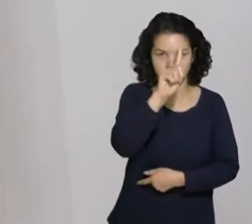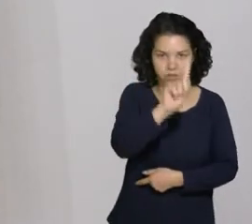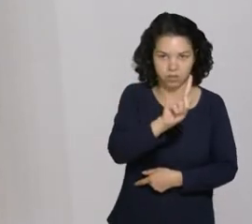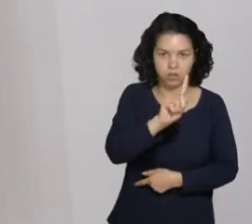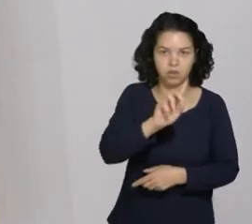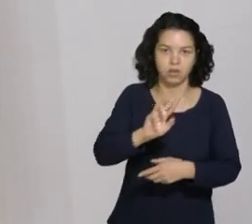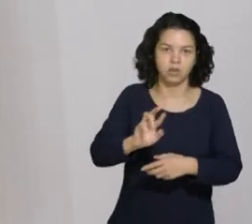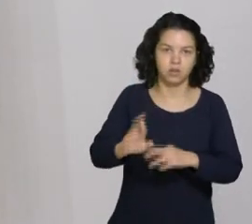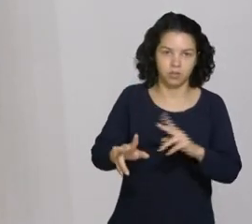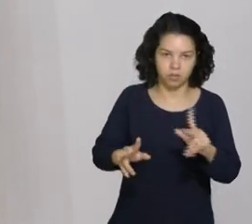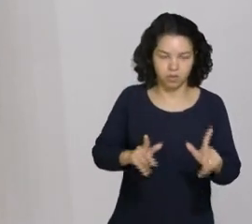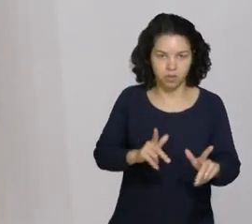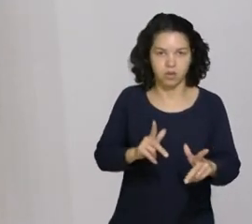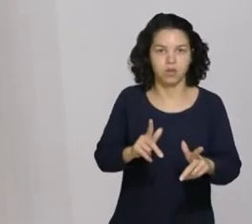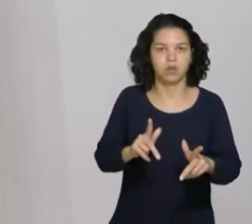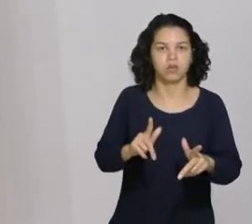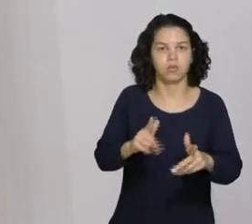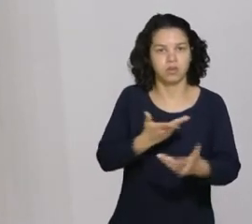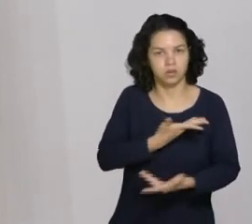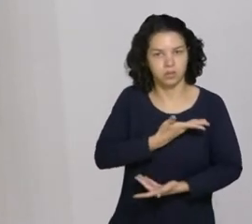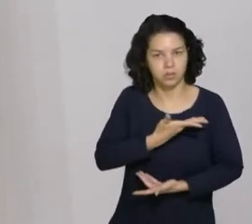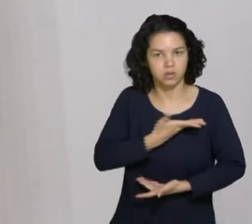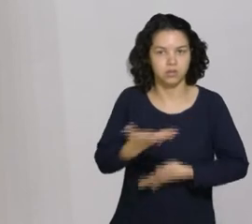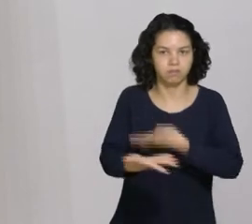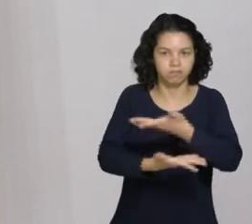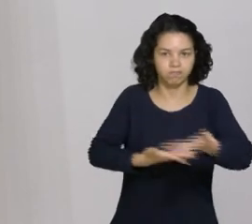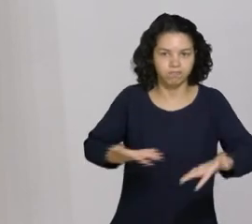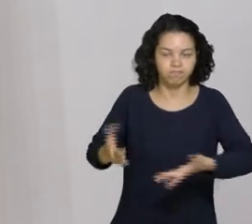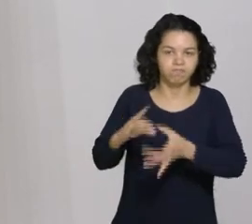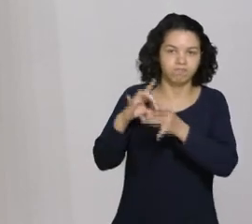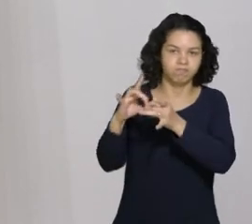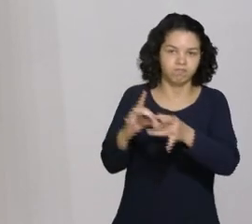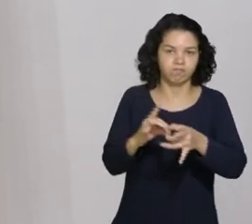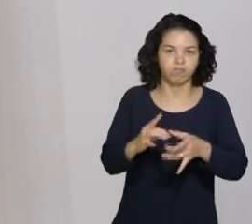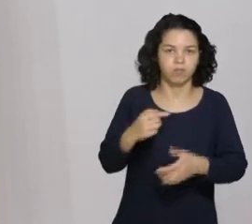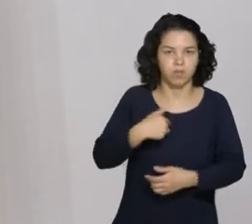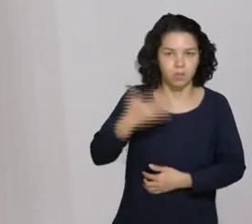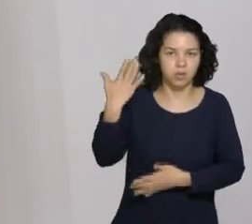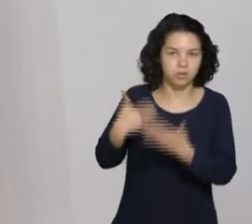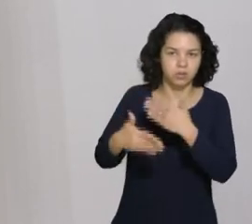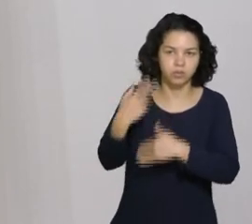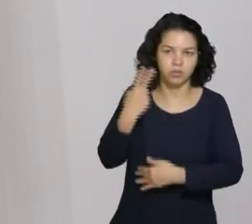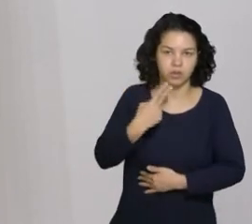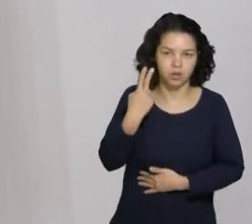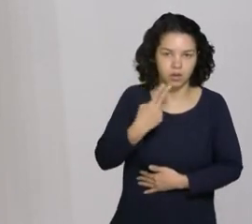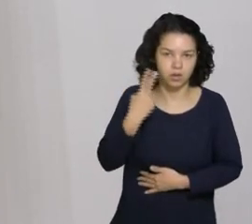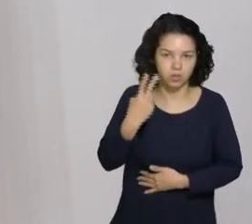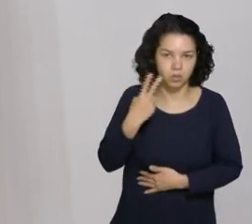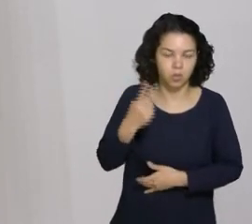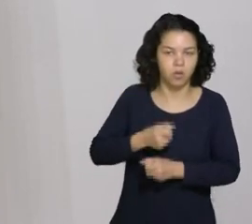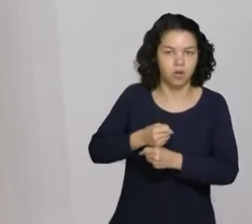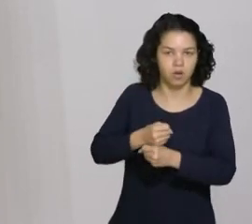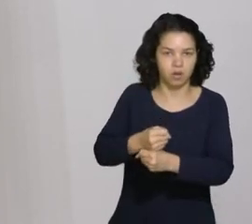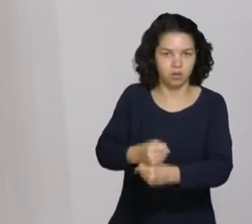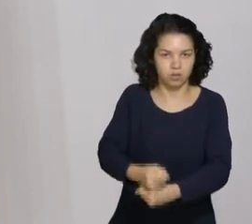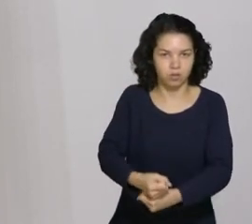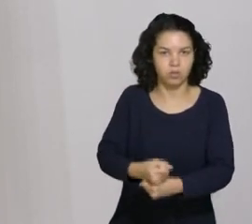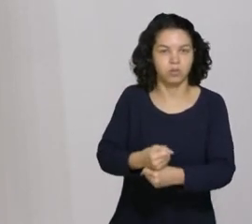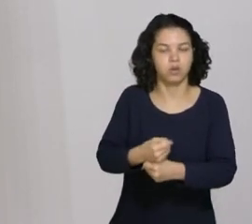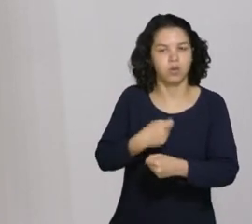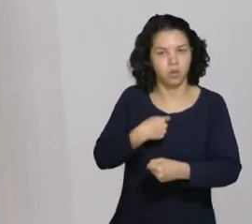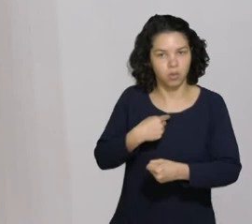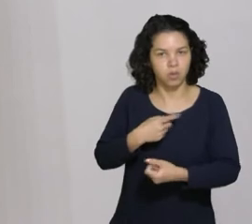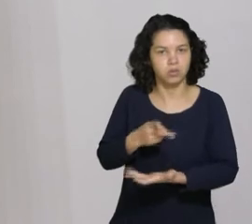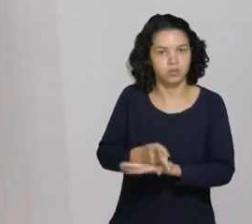a amizade viu Deputado conversor de sempre um pra outro eu fui Vereador por muito tempo e sempre consegui